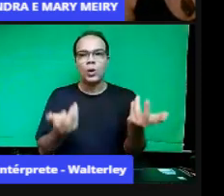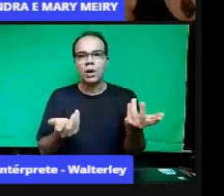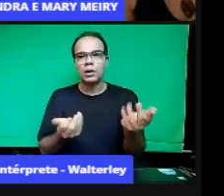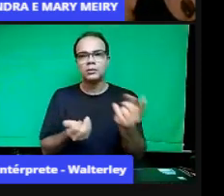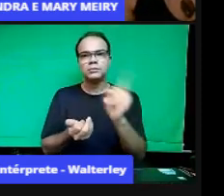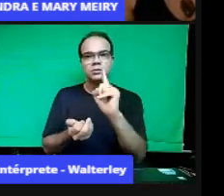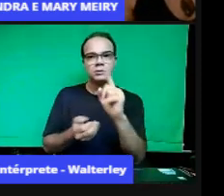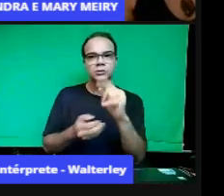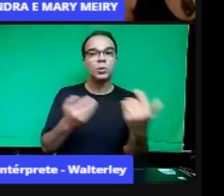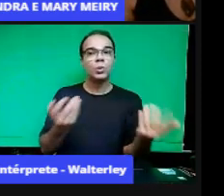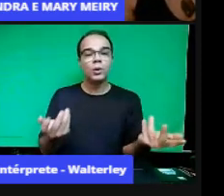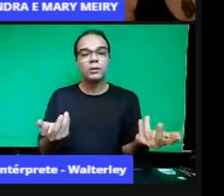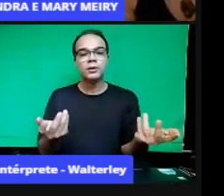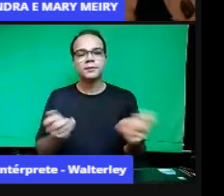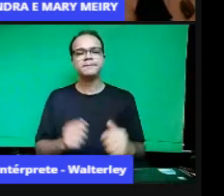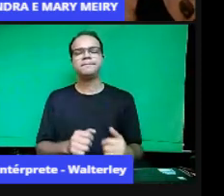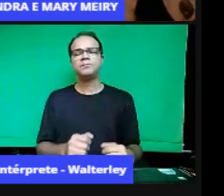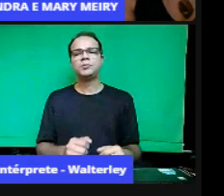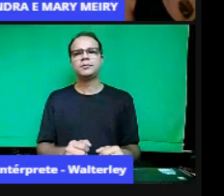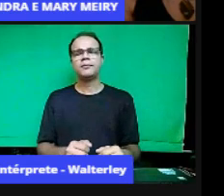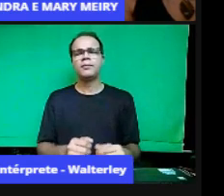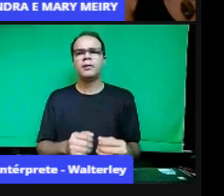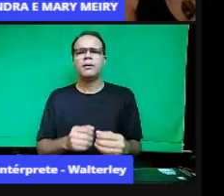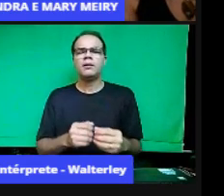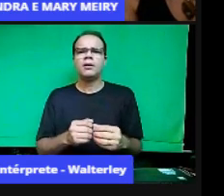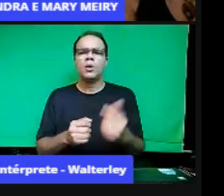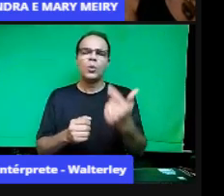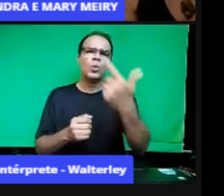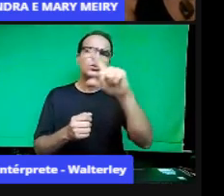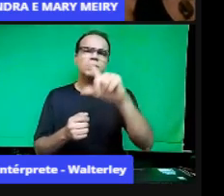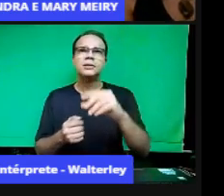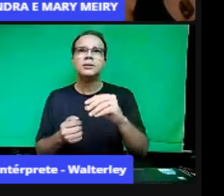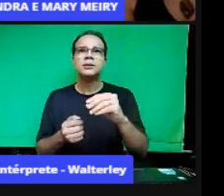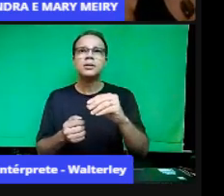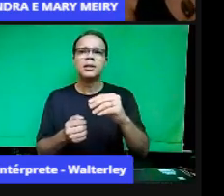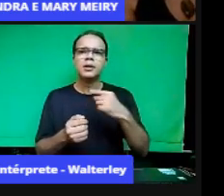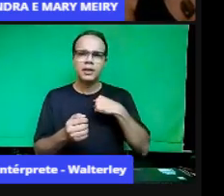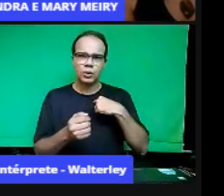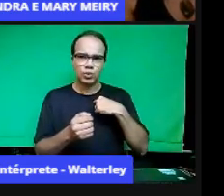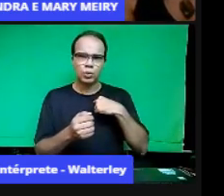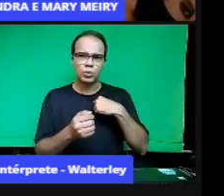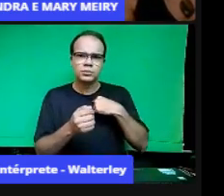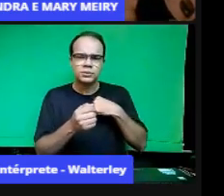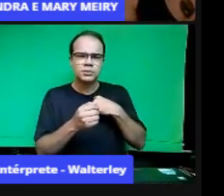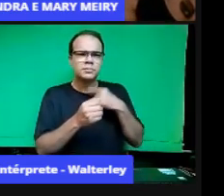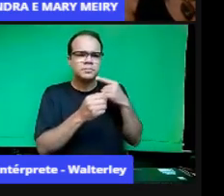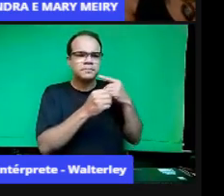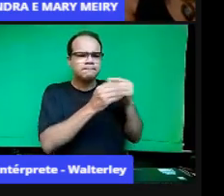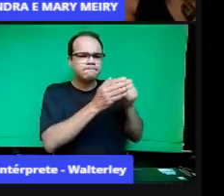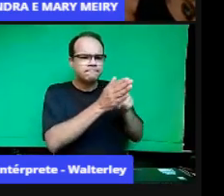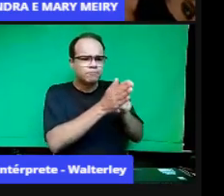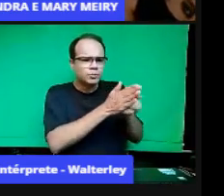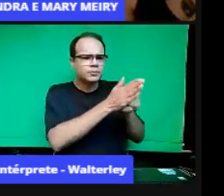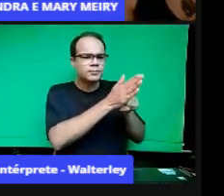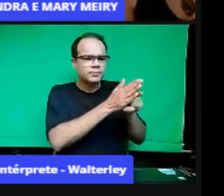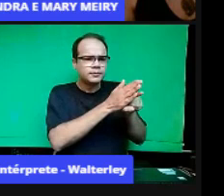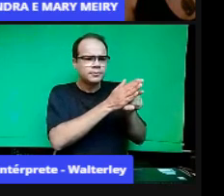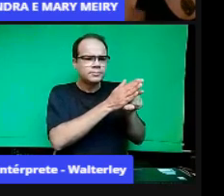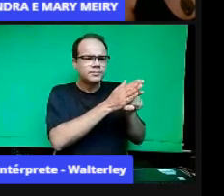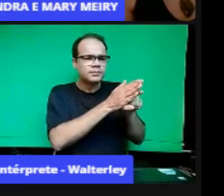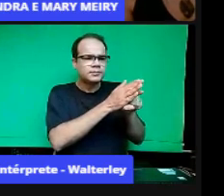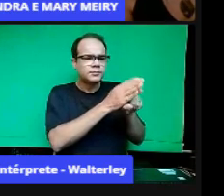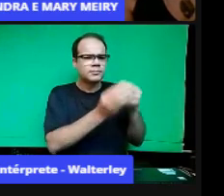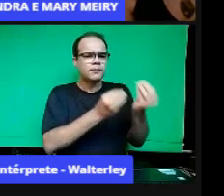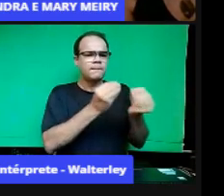Modalidade de atendimento. De que forma eu vou desenvolver o trabalho com esse indivíduo, com esse aluno?